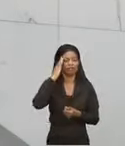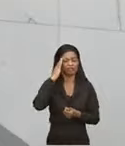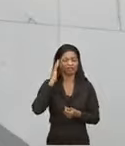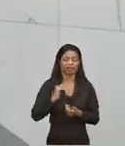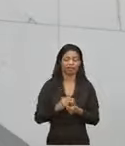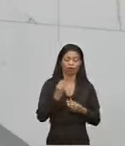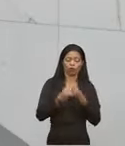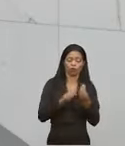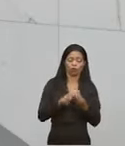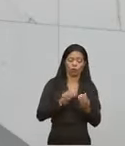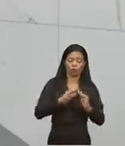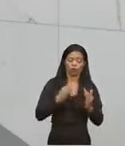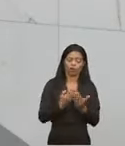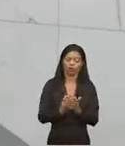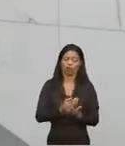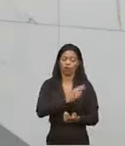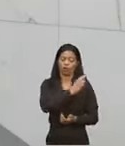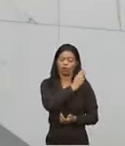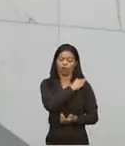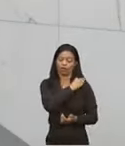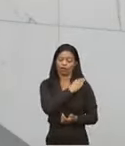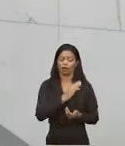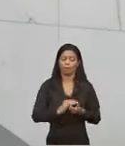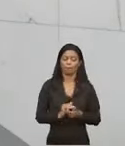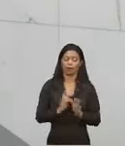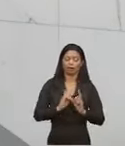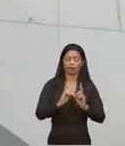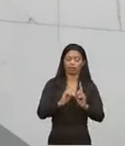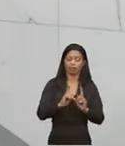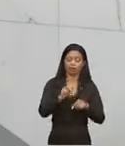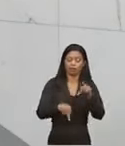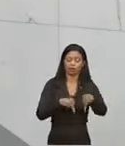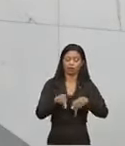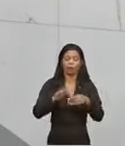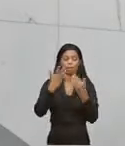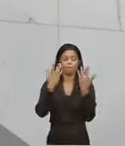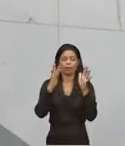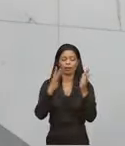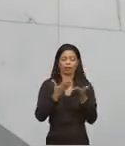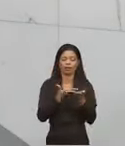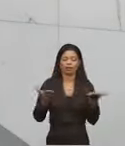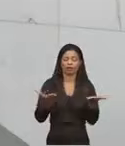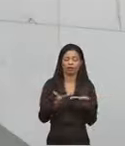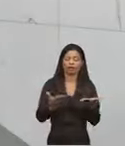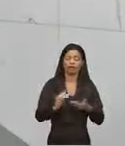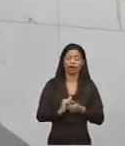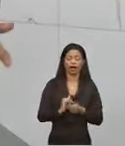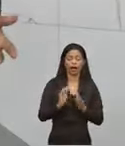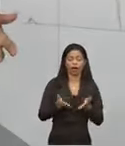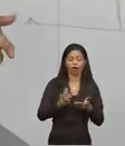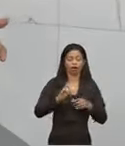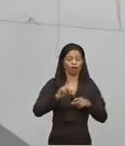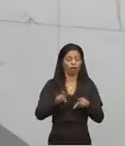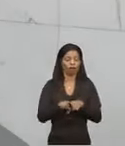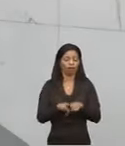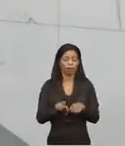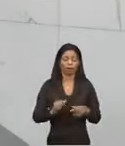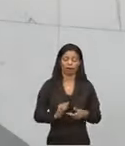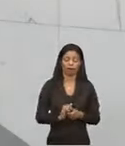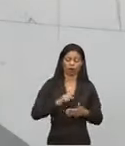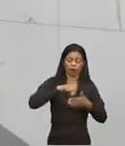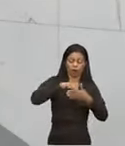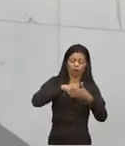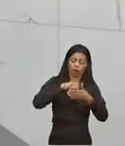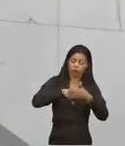grau para poder atender a população. Então tenho de parabenizar aí a Vossa Excelência. Agora também tenho de obrar. Tenho de obrar a